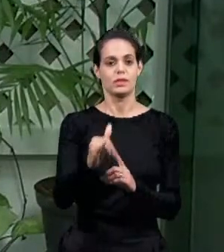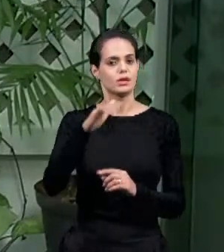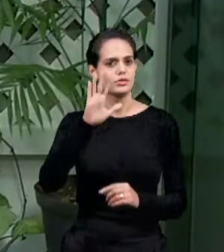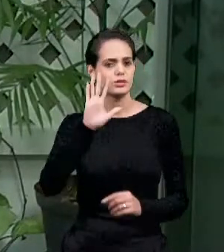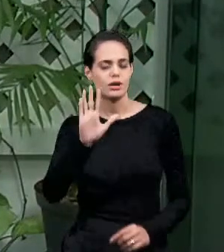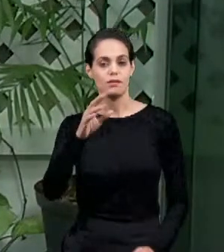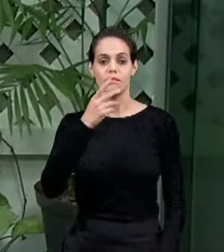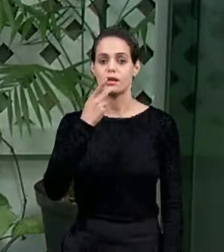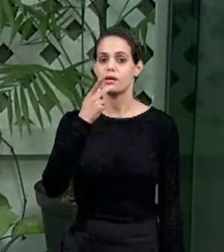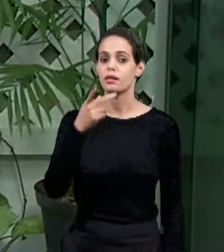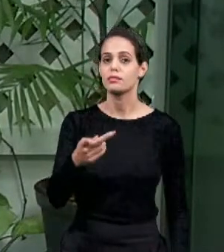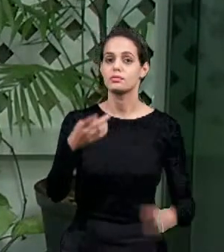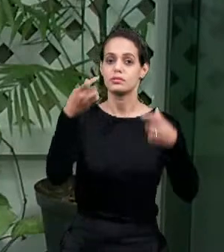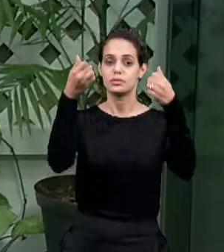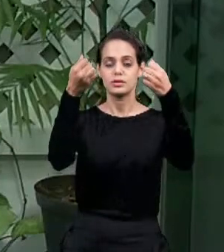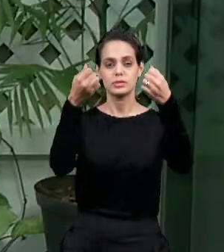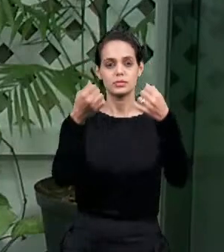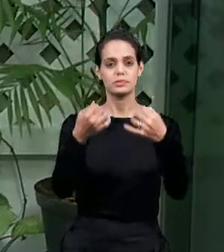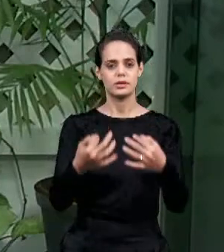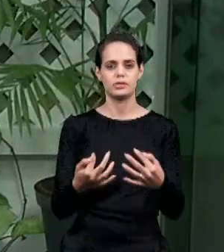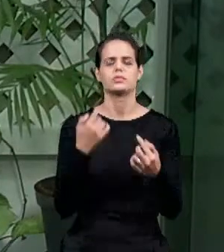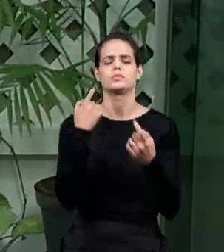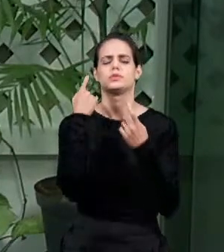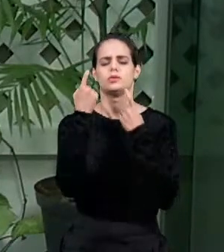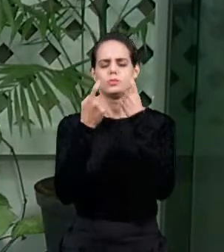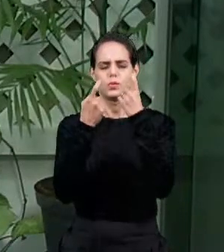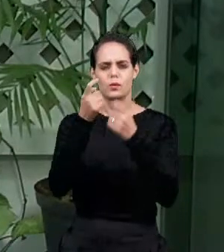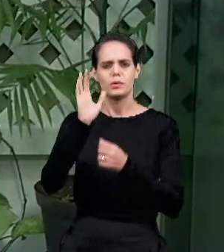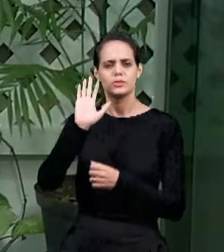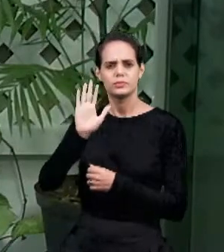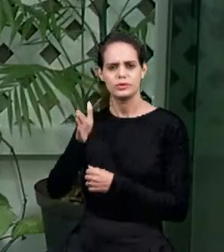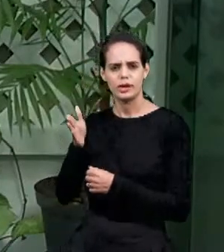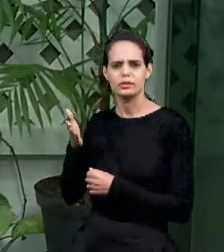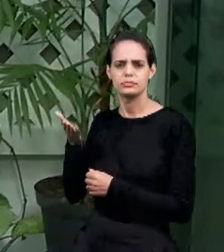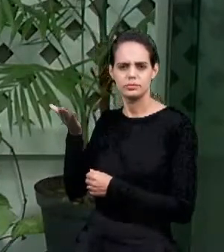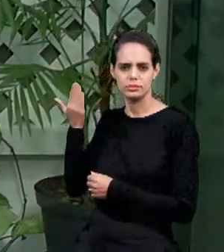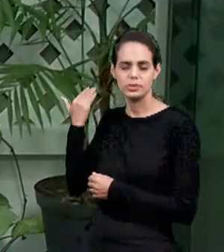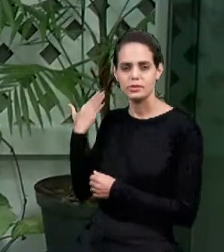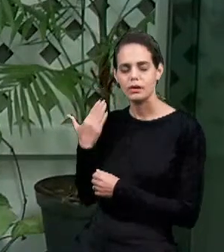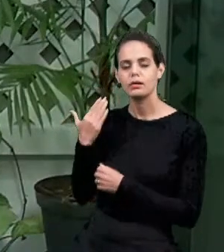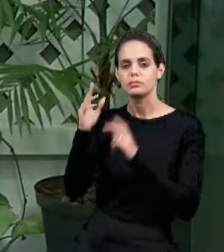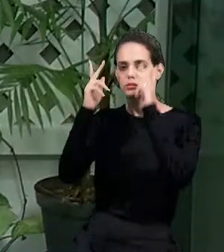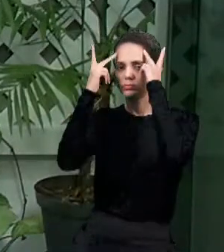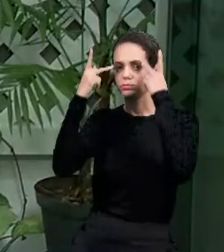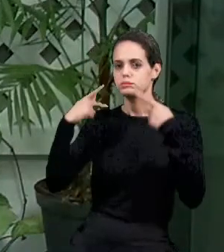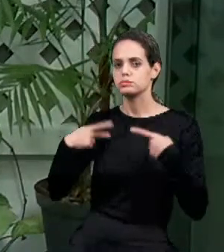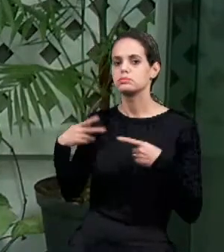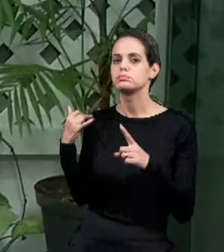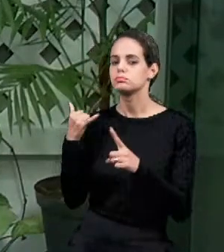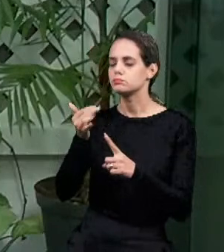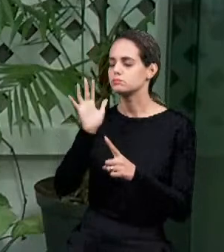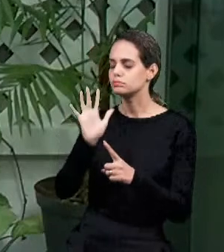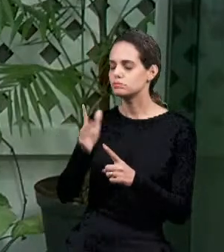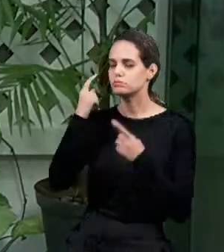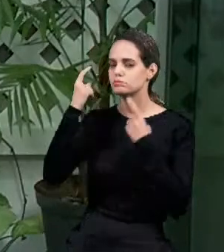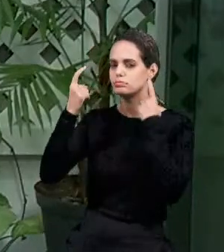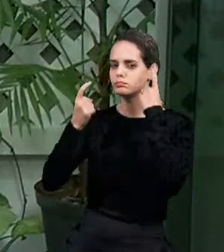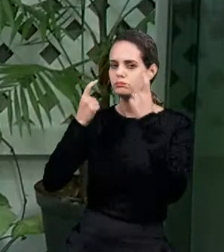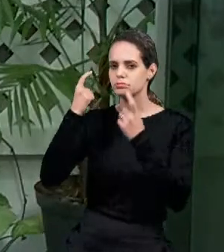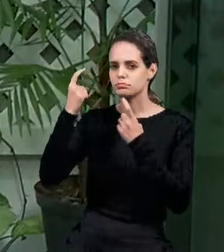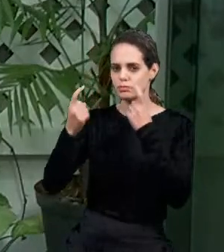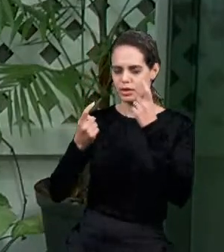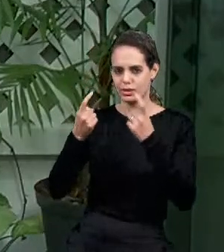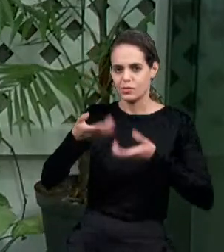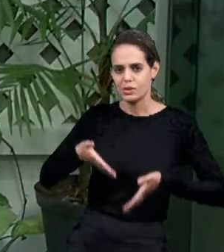trouxeram e se preocuparam com todo o tempo da existência